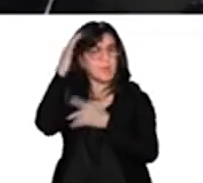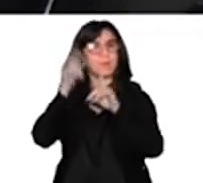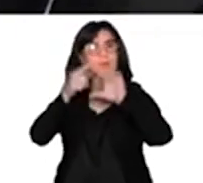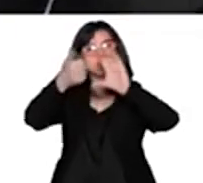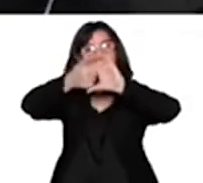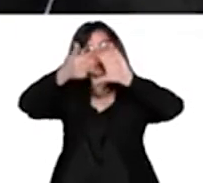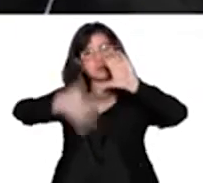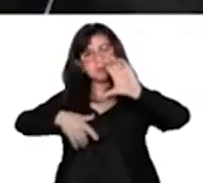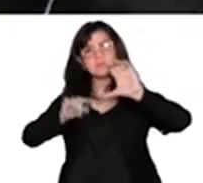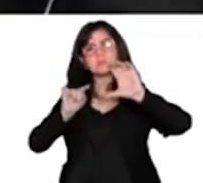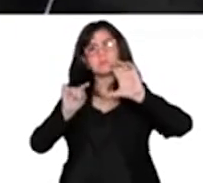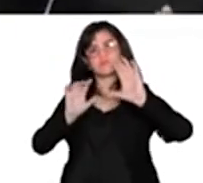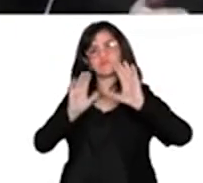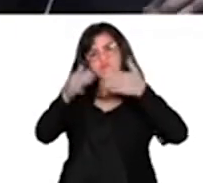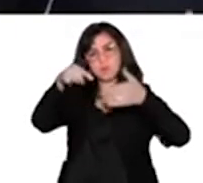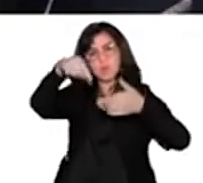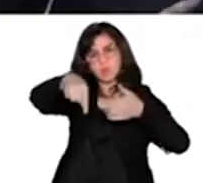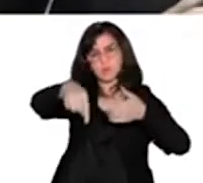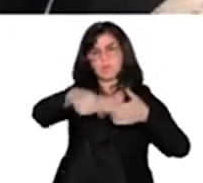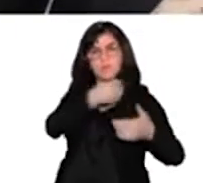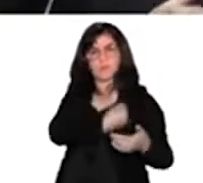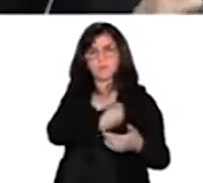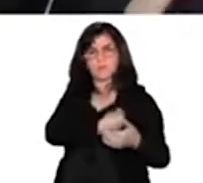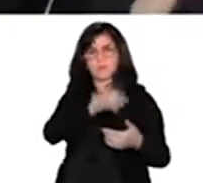características colocadas aqui é